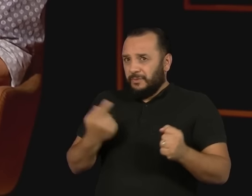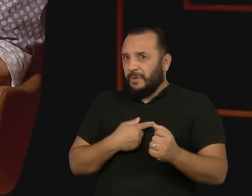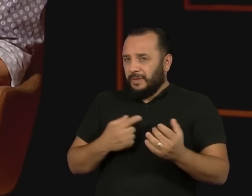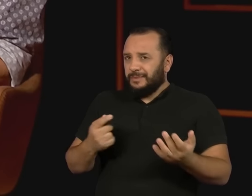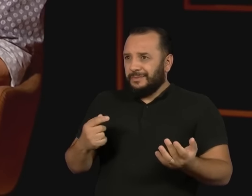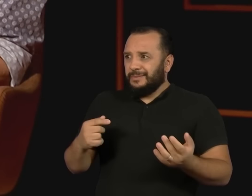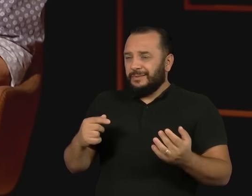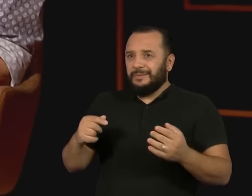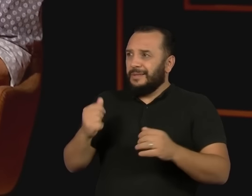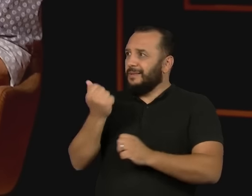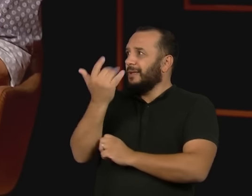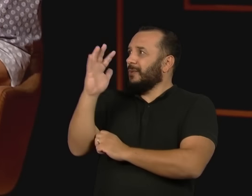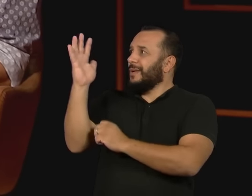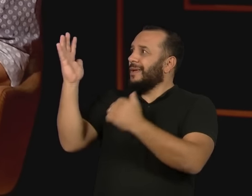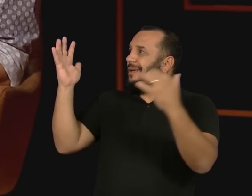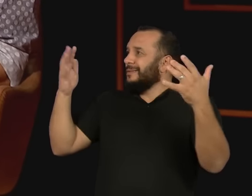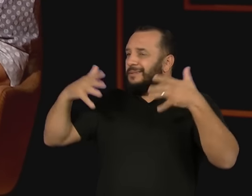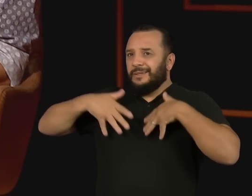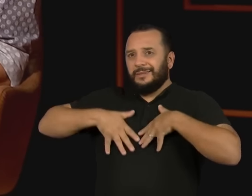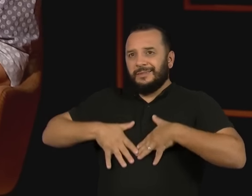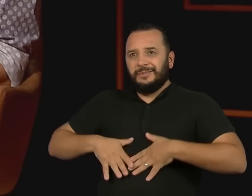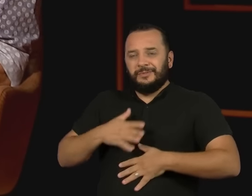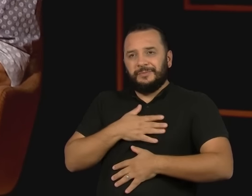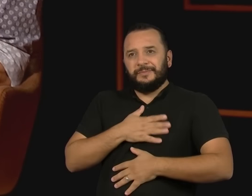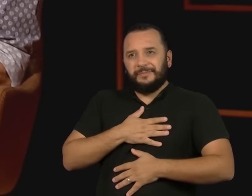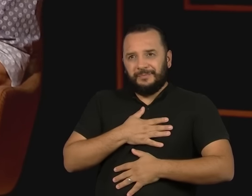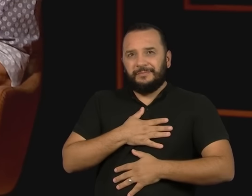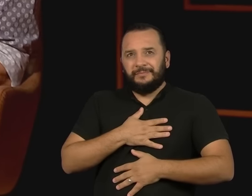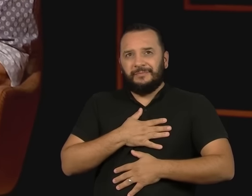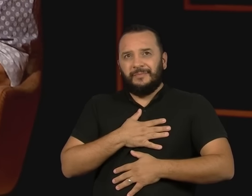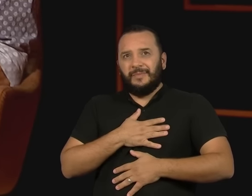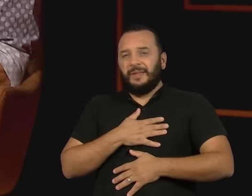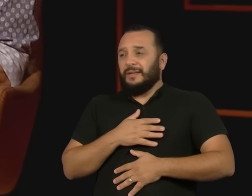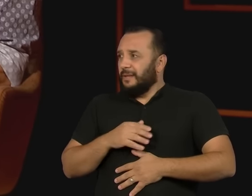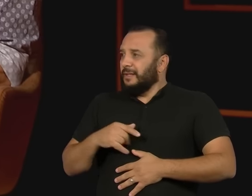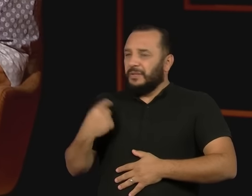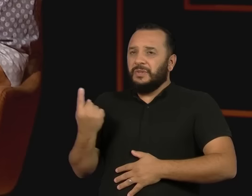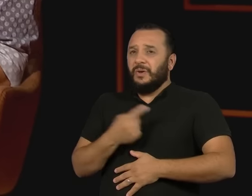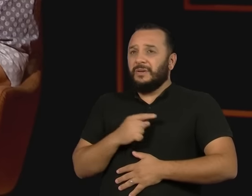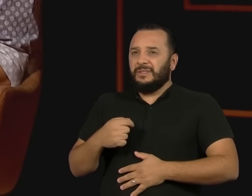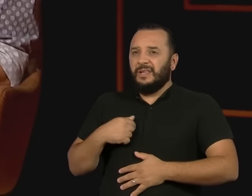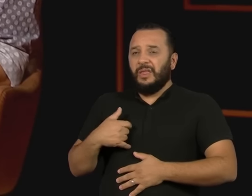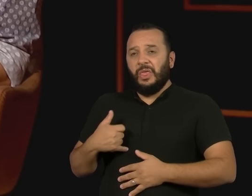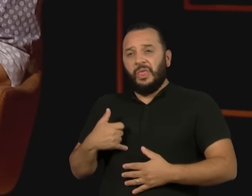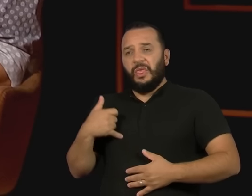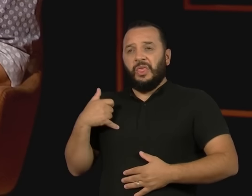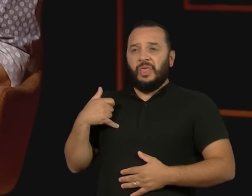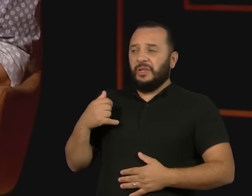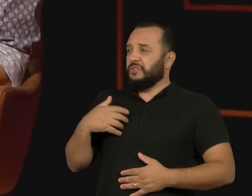natureza, né? Nós somos primatas muito cheios de si. É isso que nós somos, né? Fala.